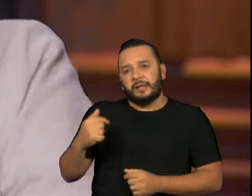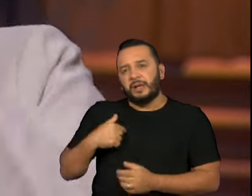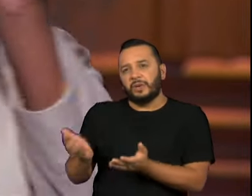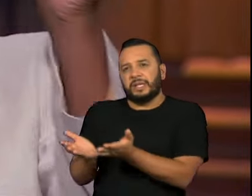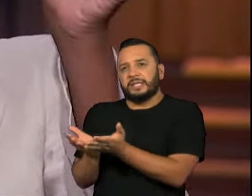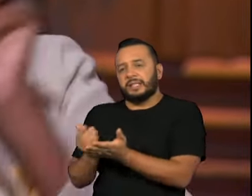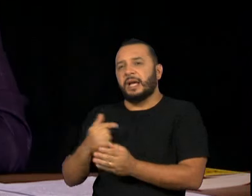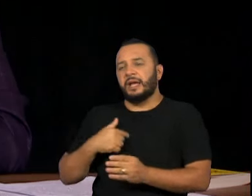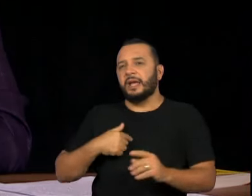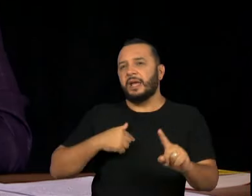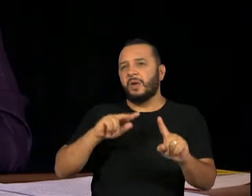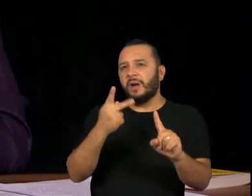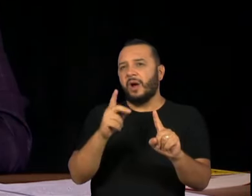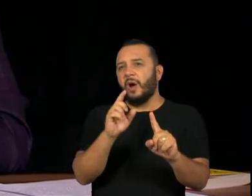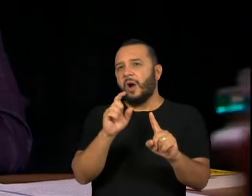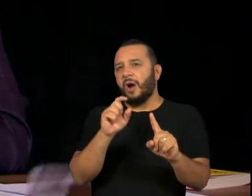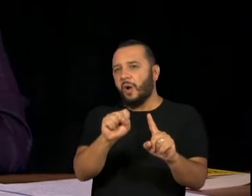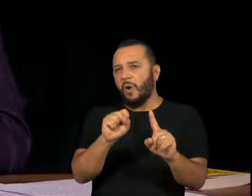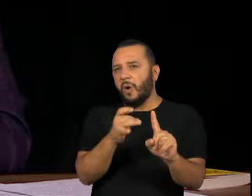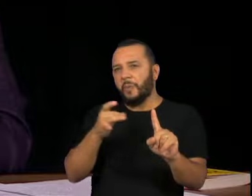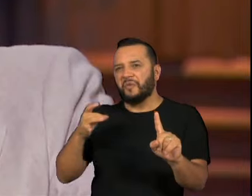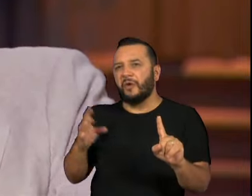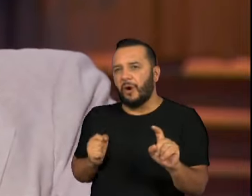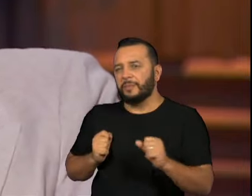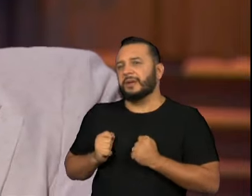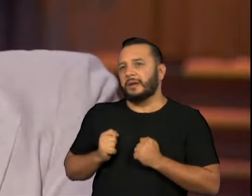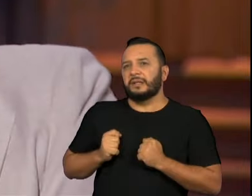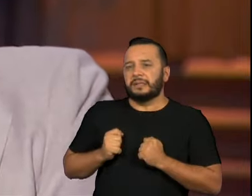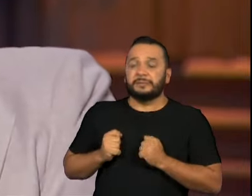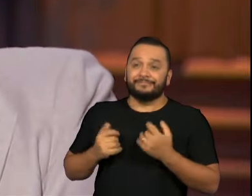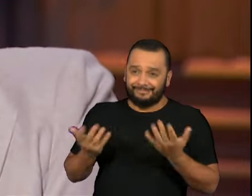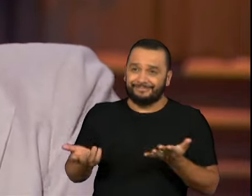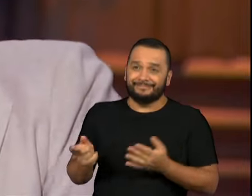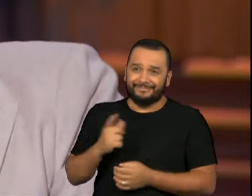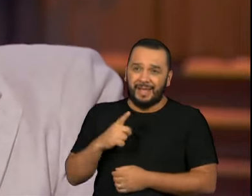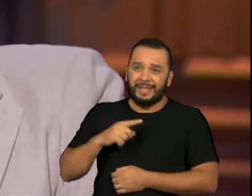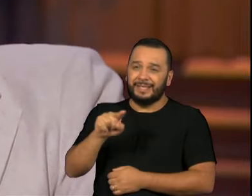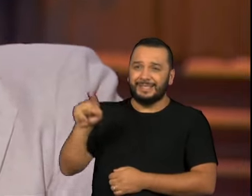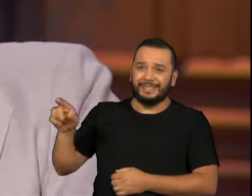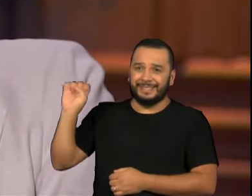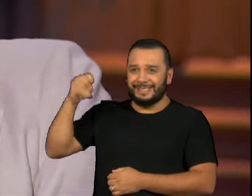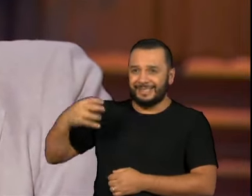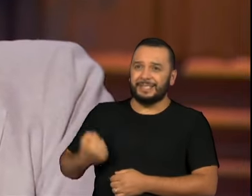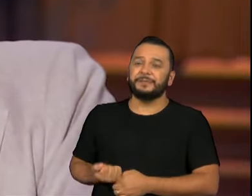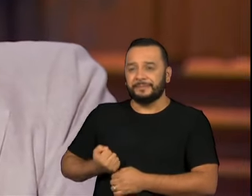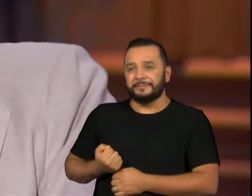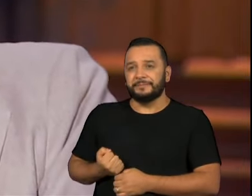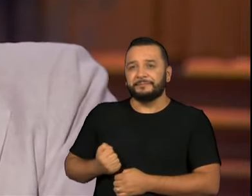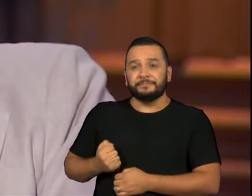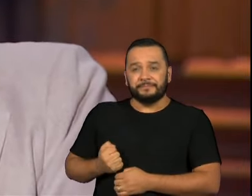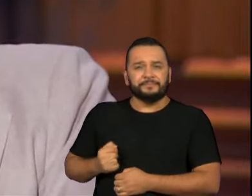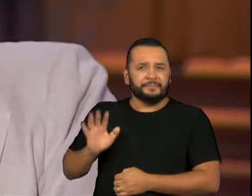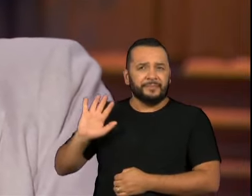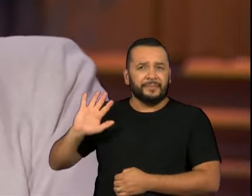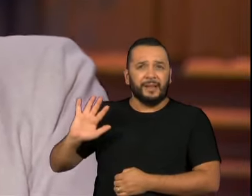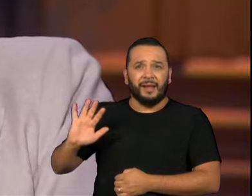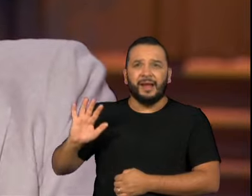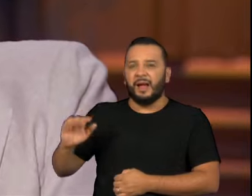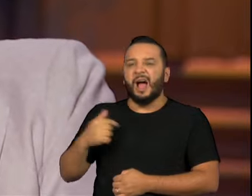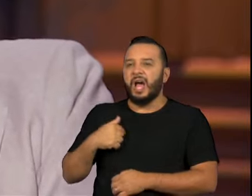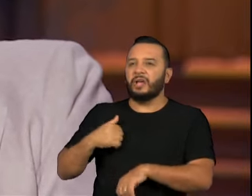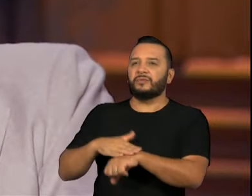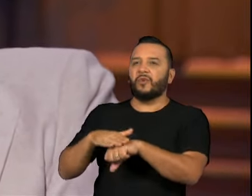cristã então acidente ficou com alguma coisa ali ela não sabe as consequências daquilo isso existe né Então nesse sentido eu não sou essa pessoa lá